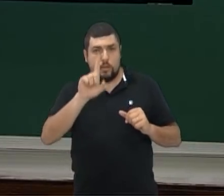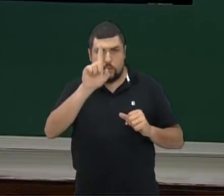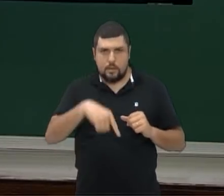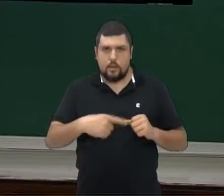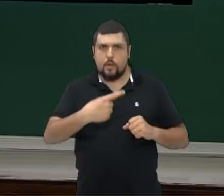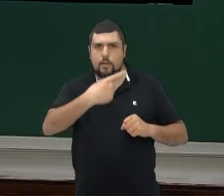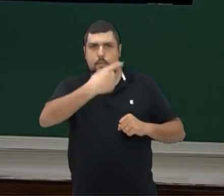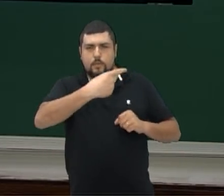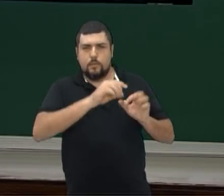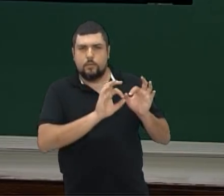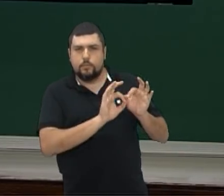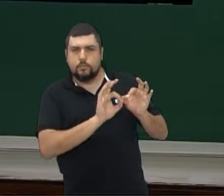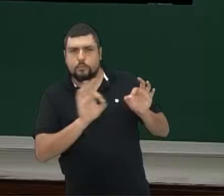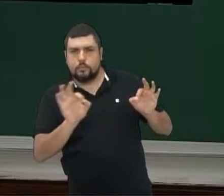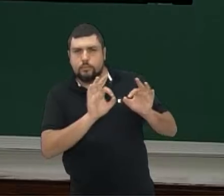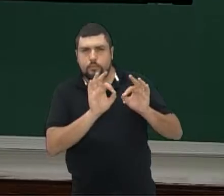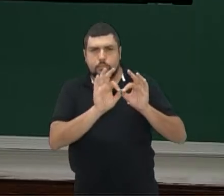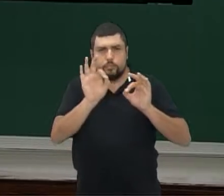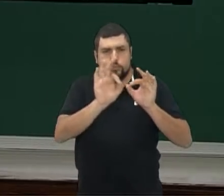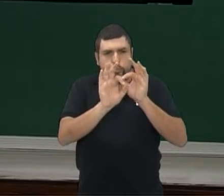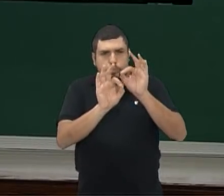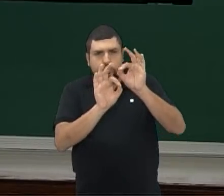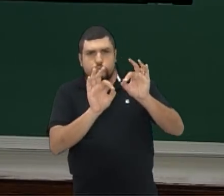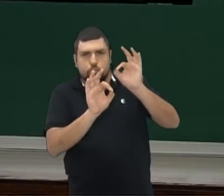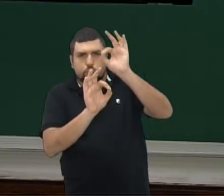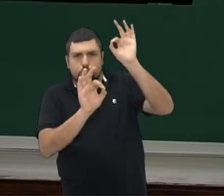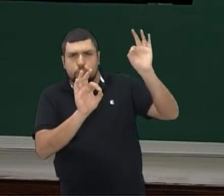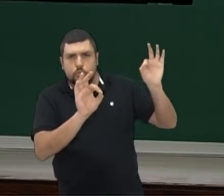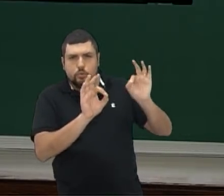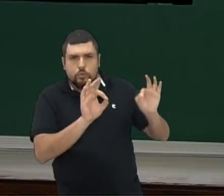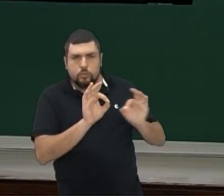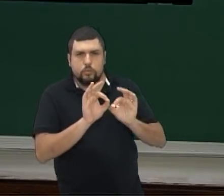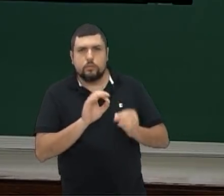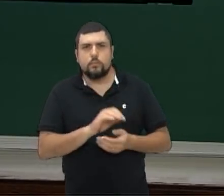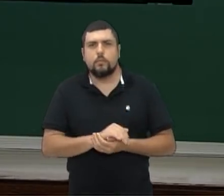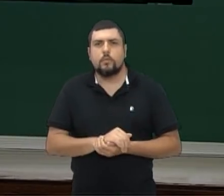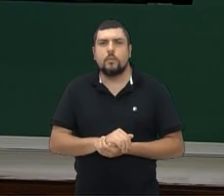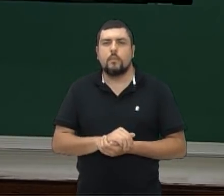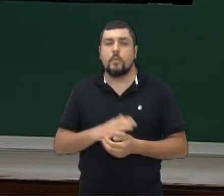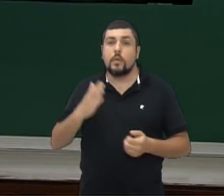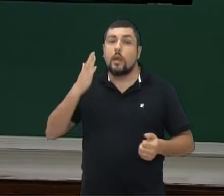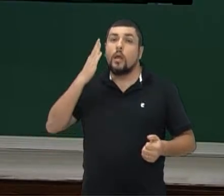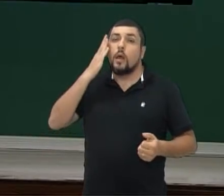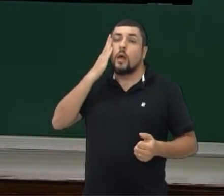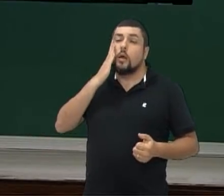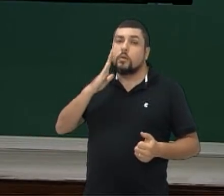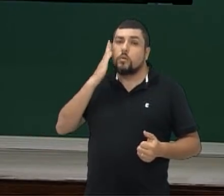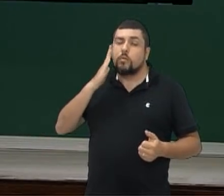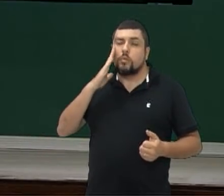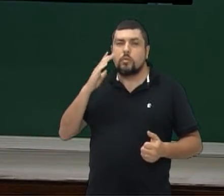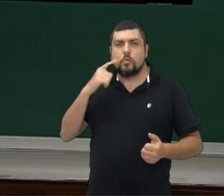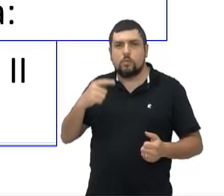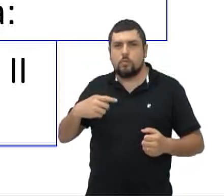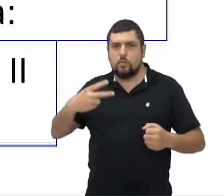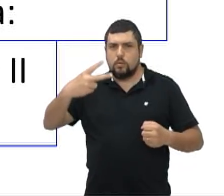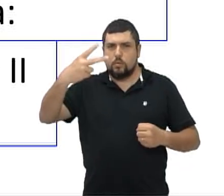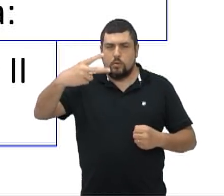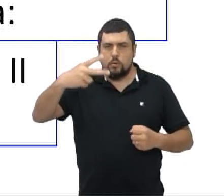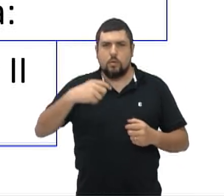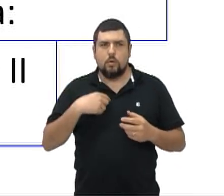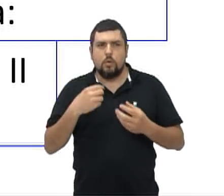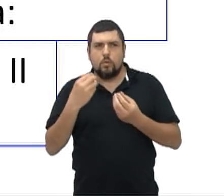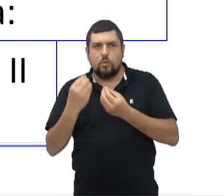figura. Agora, para a figura azul, considerando o quadradinho azul como uma unidade de